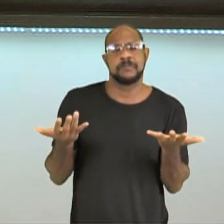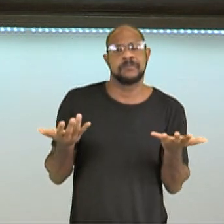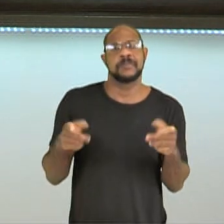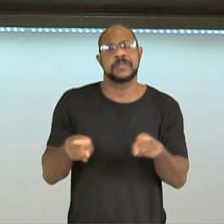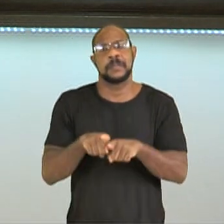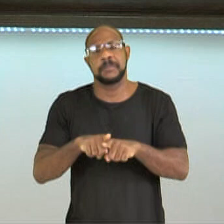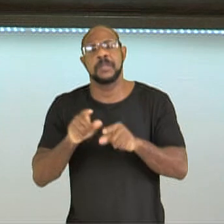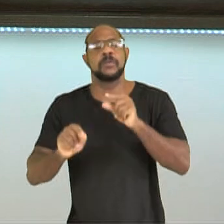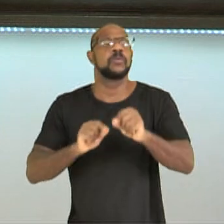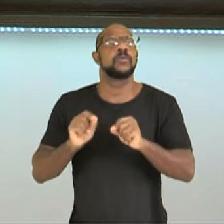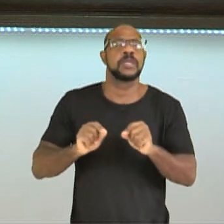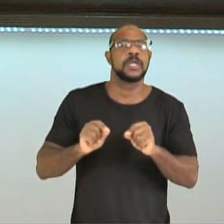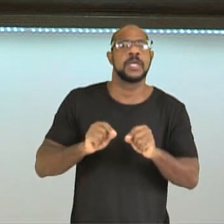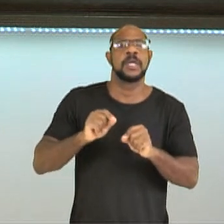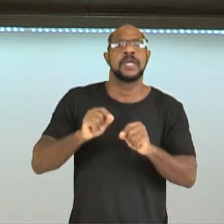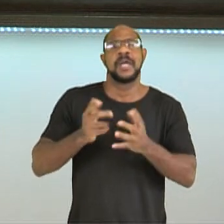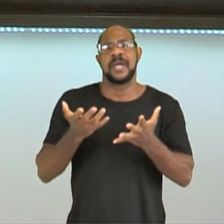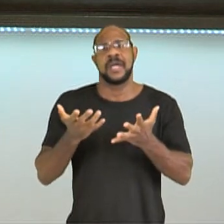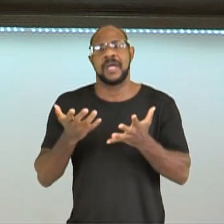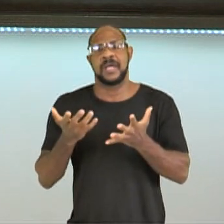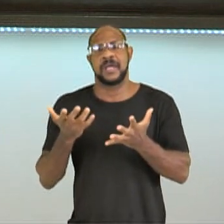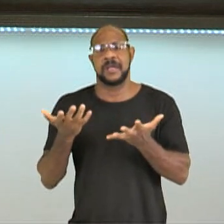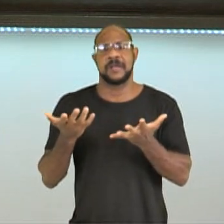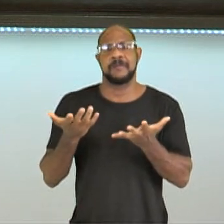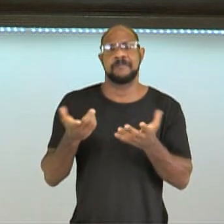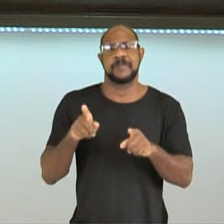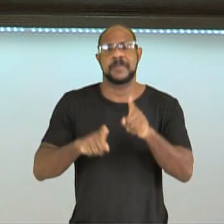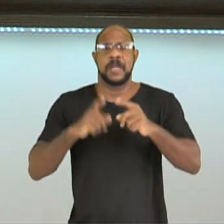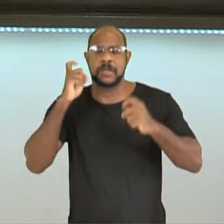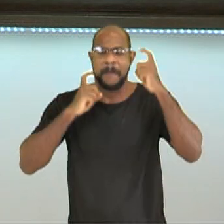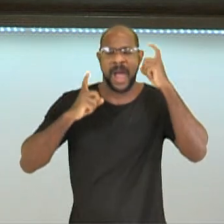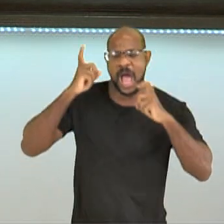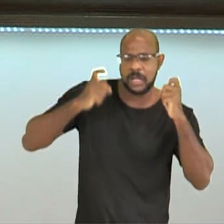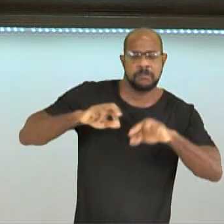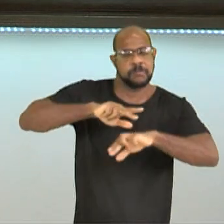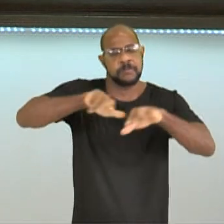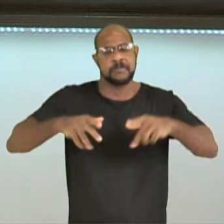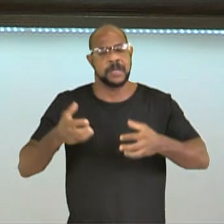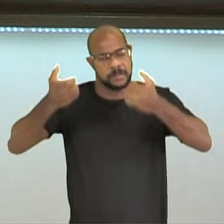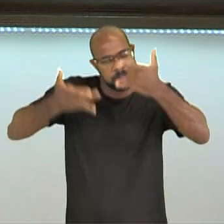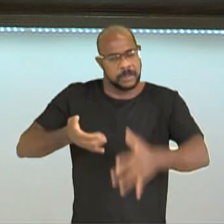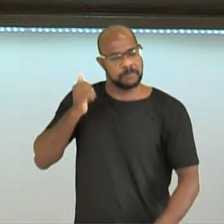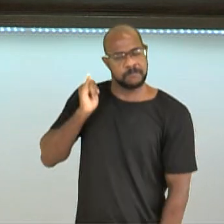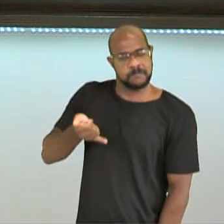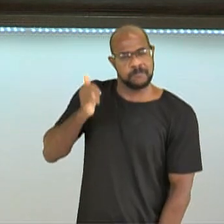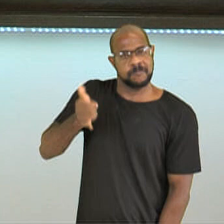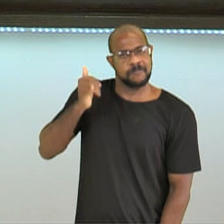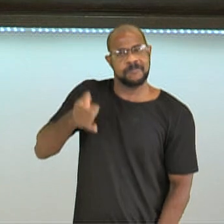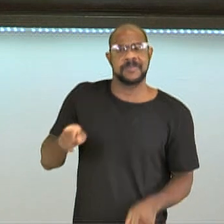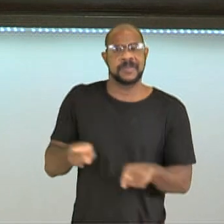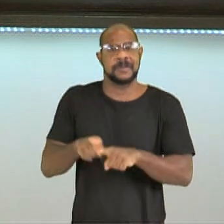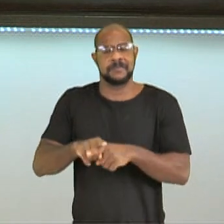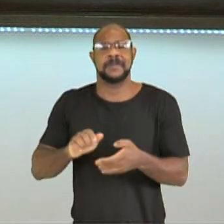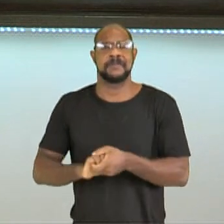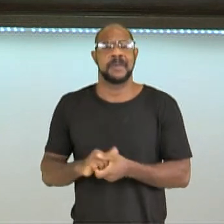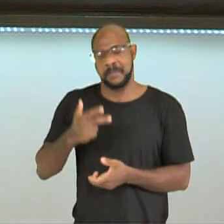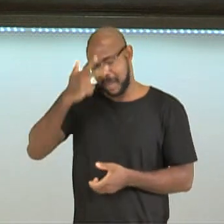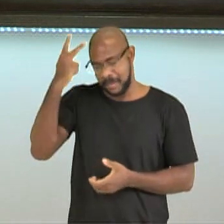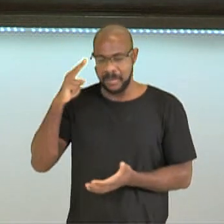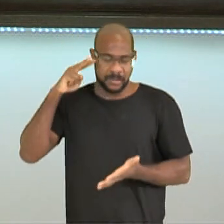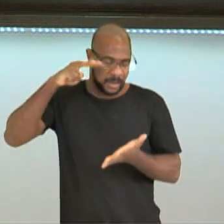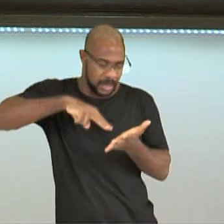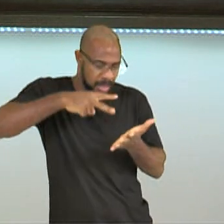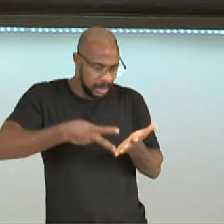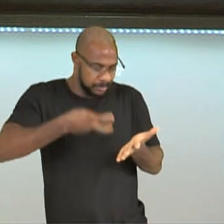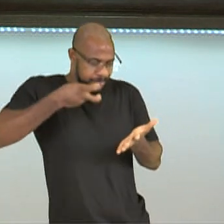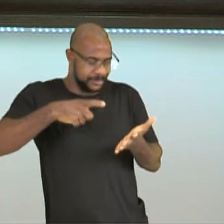até mesmo gestos, caras e bocas para contar essa história e prender a atenção do leitor. Então,